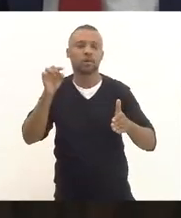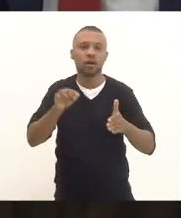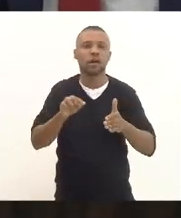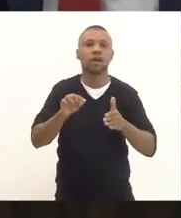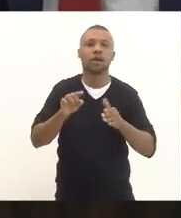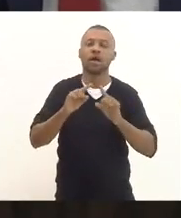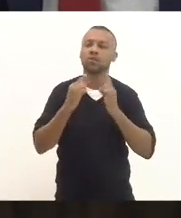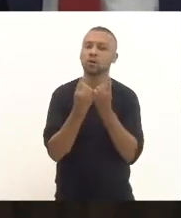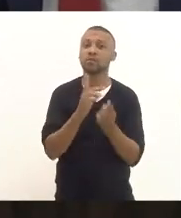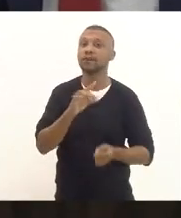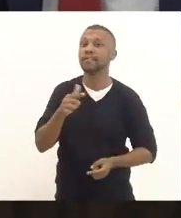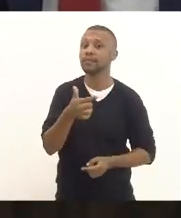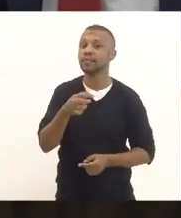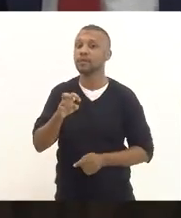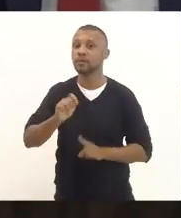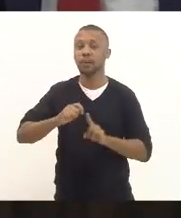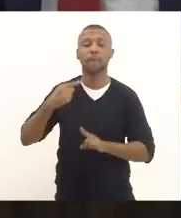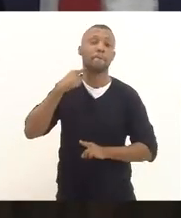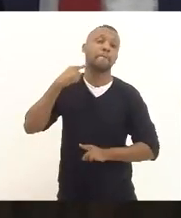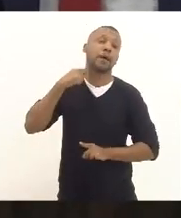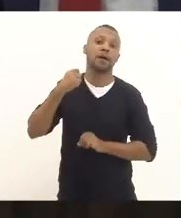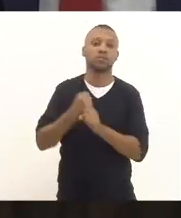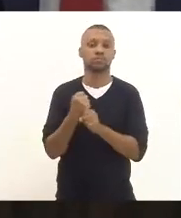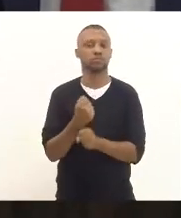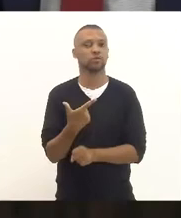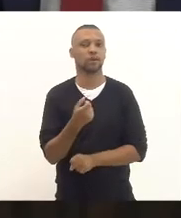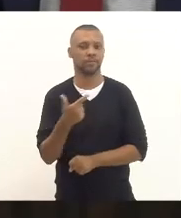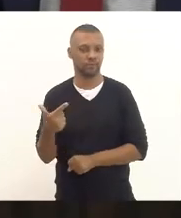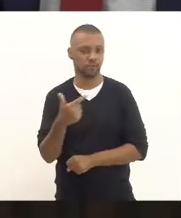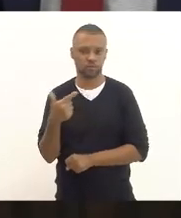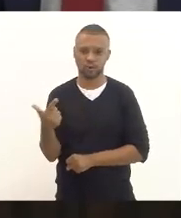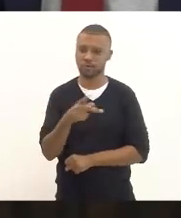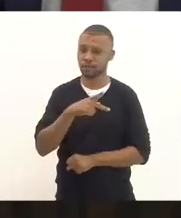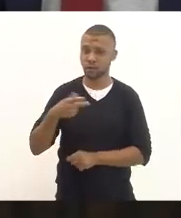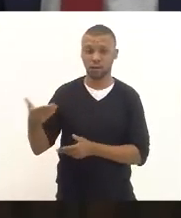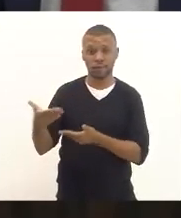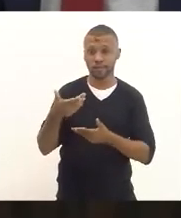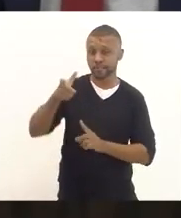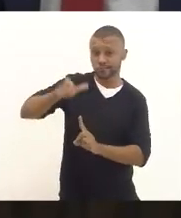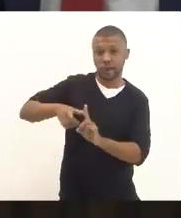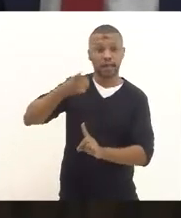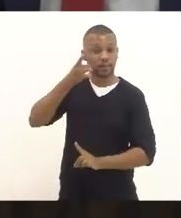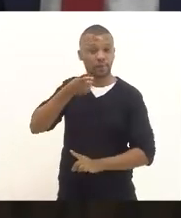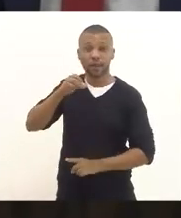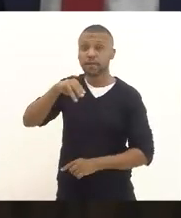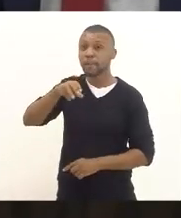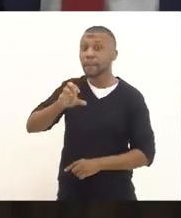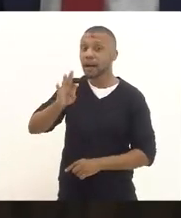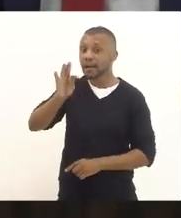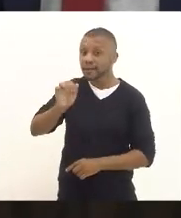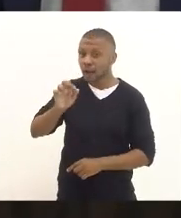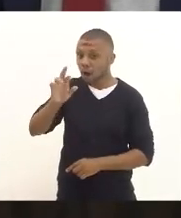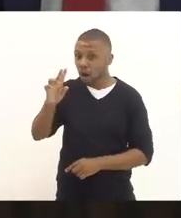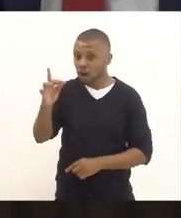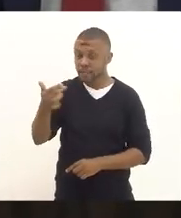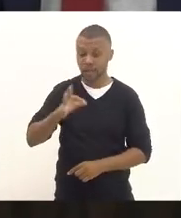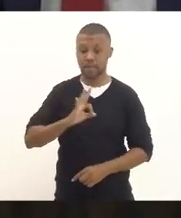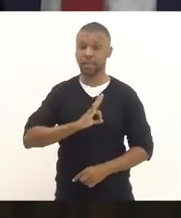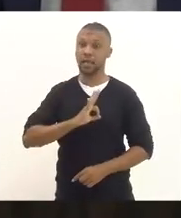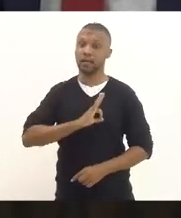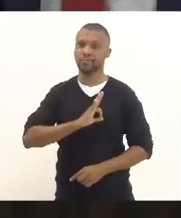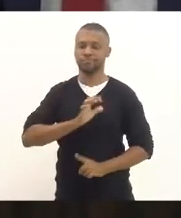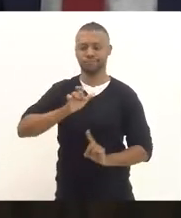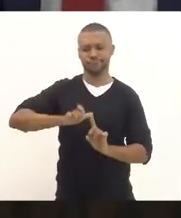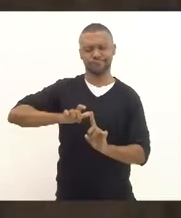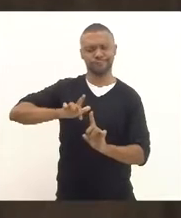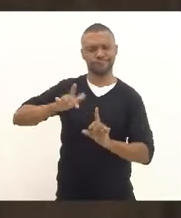do dia 25 de Mayo de 22 presidência convida a nobre deputada Martha Rocha sempre